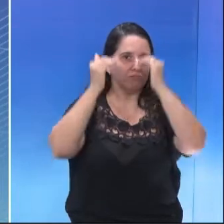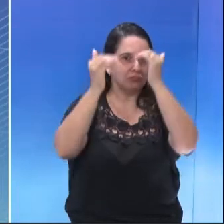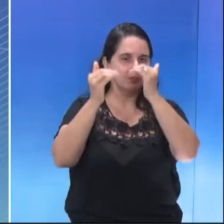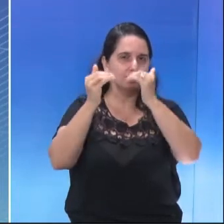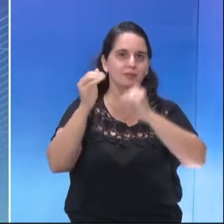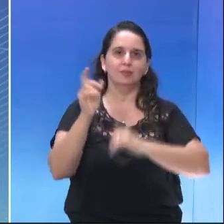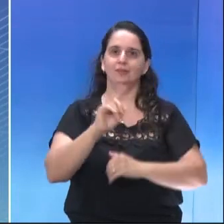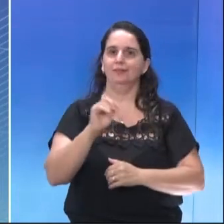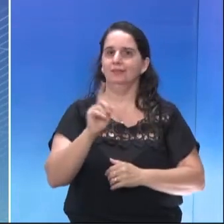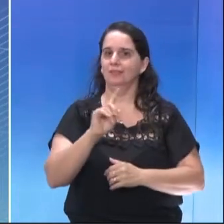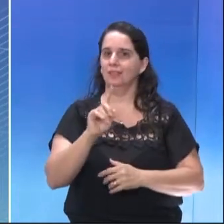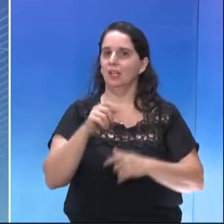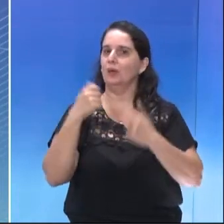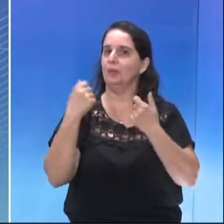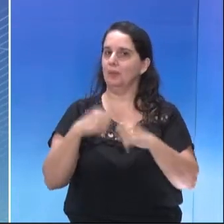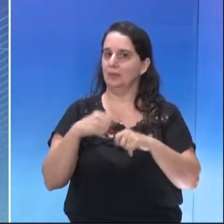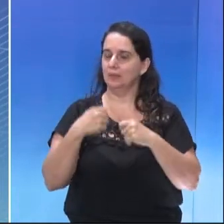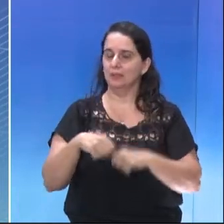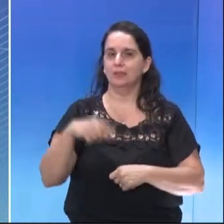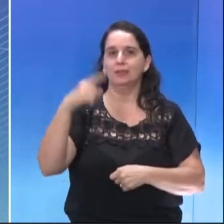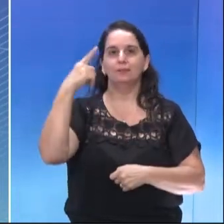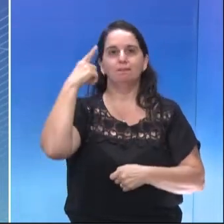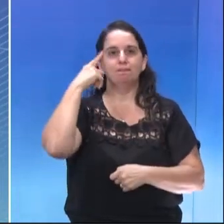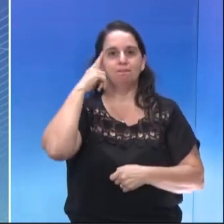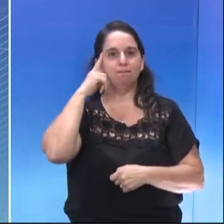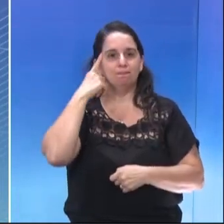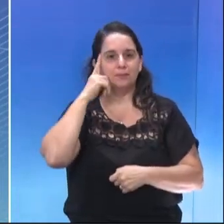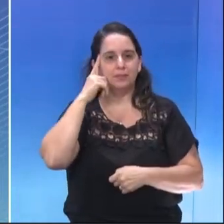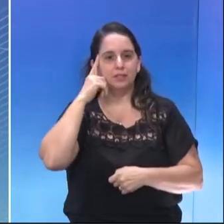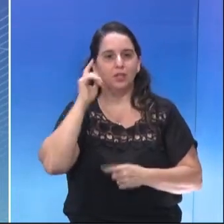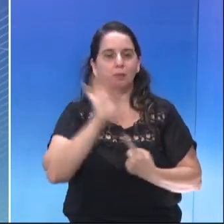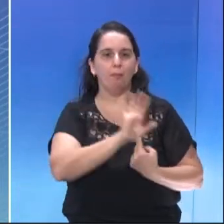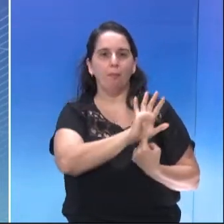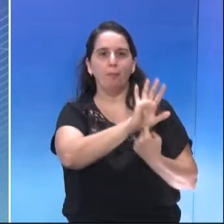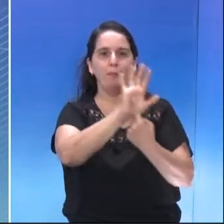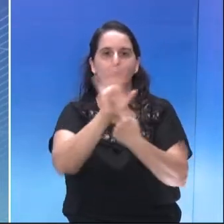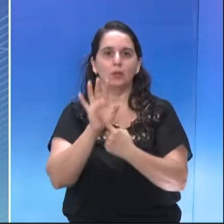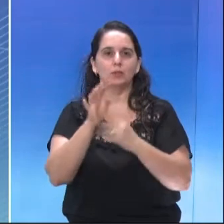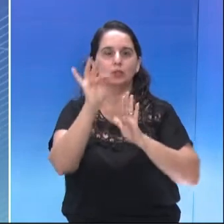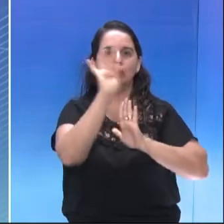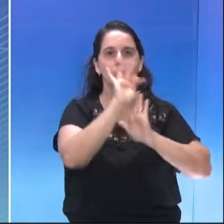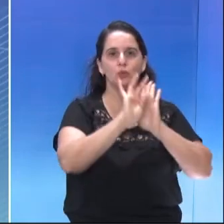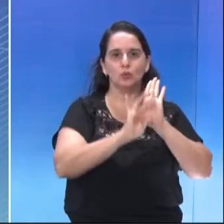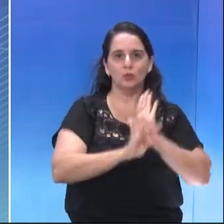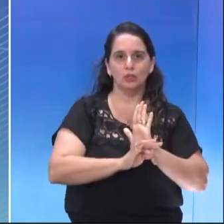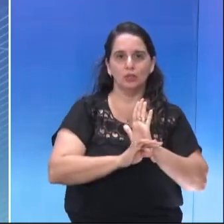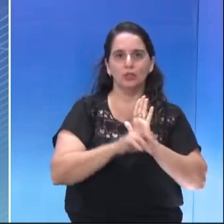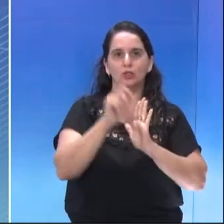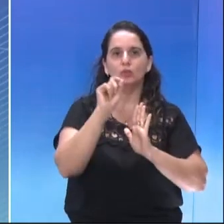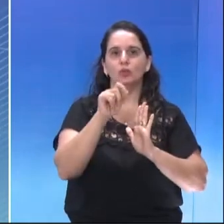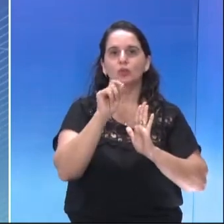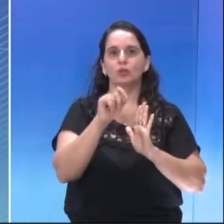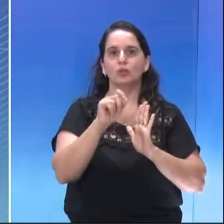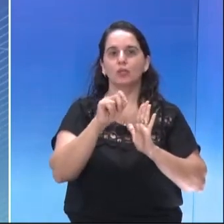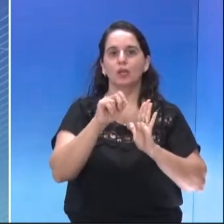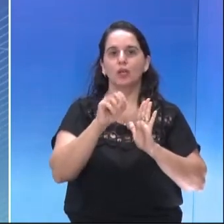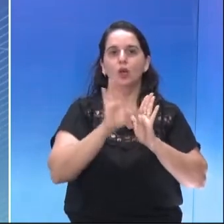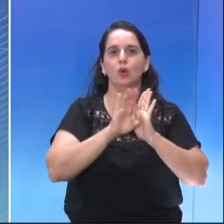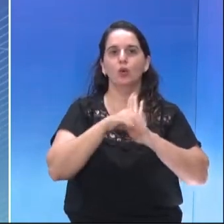isso aí é que a sociedade precisa rever. Isso é que precisa aparecer nos textos, a ideia de cidadania como